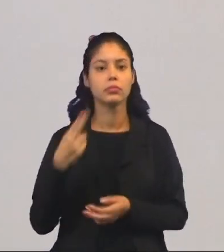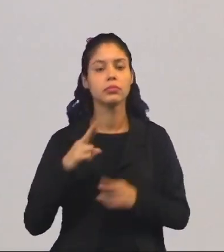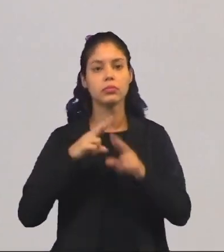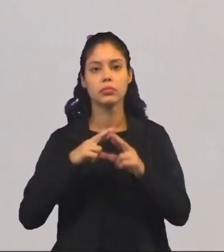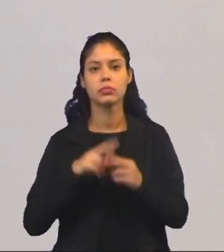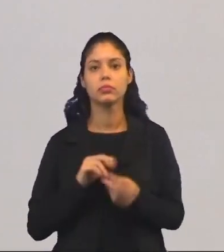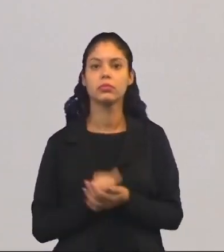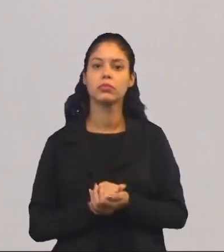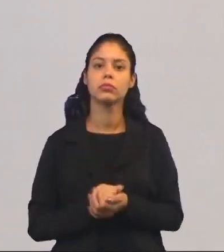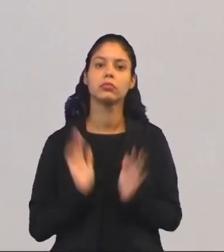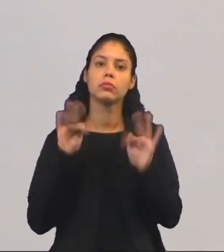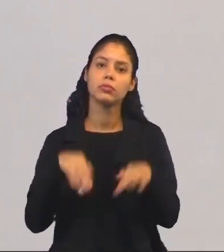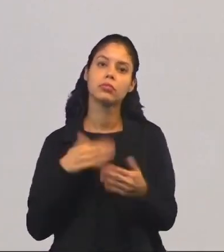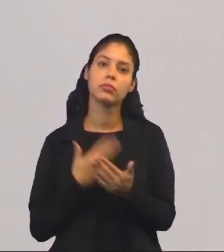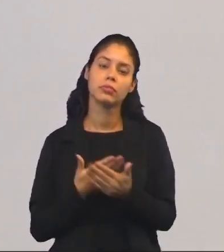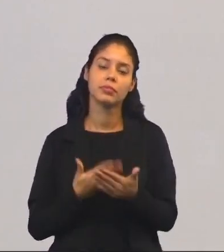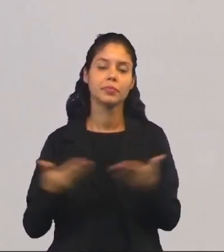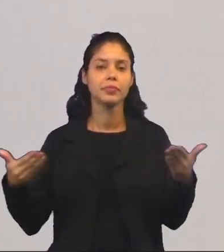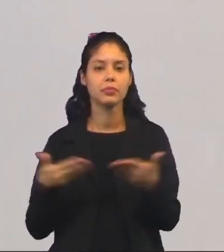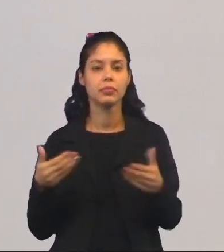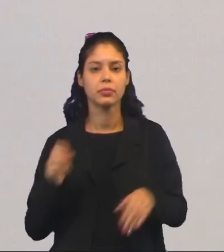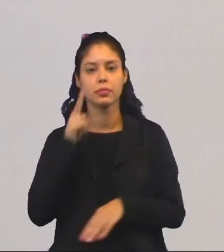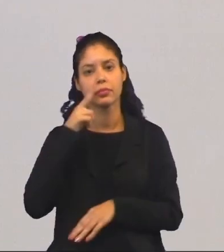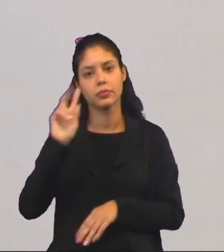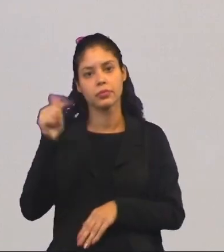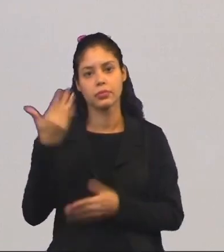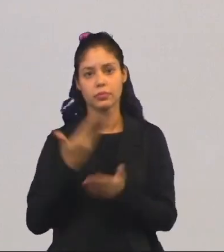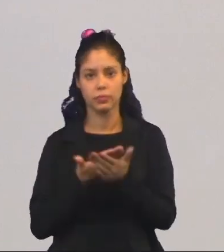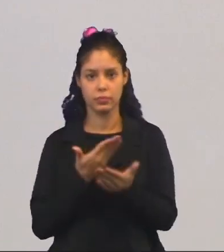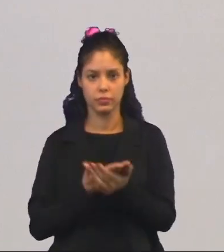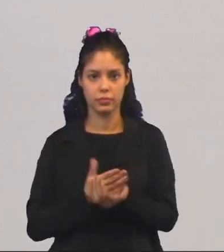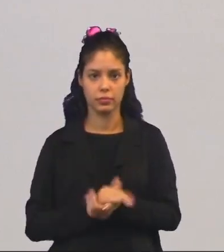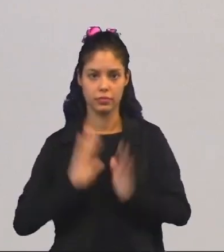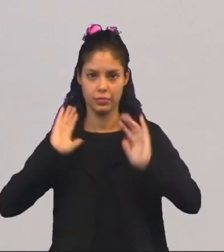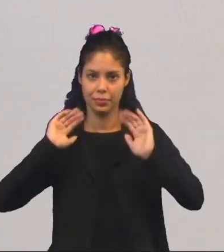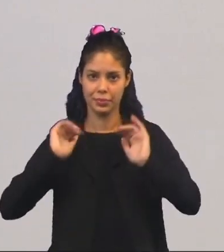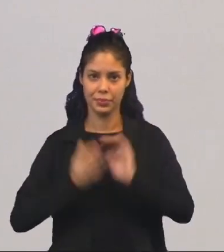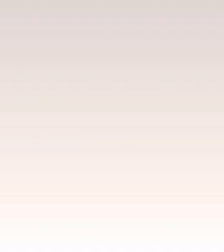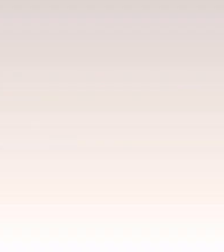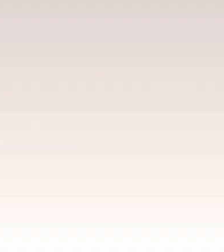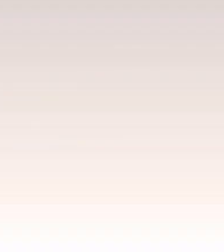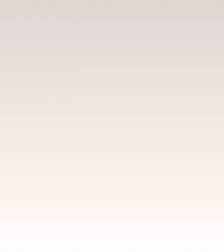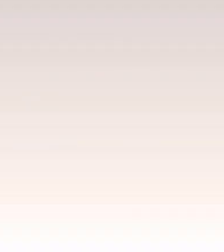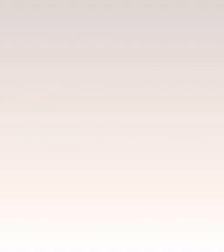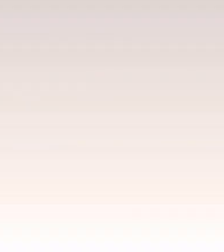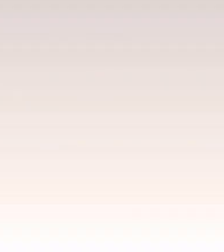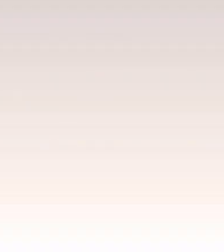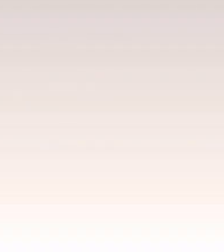reciclado. Nós vamos finalizar por aqui e eu te vejo na próxima aula. Até mais!